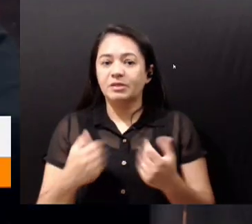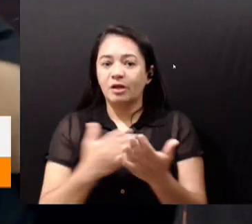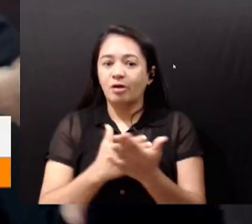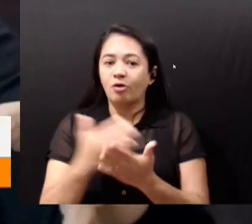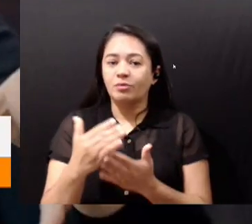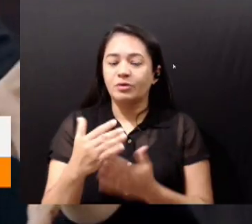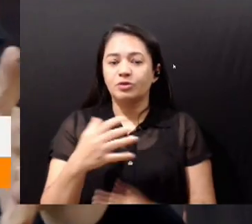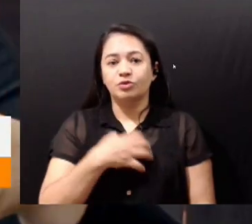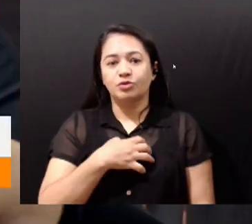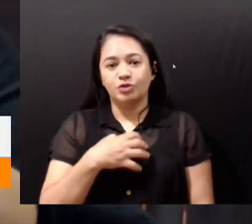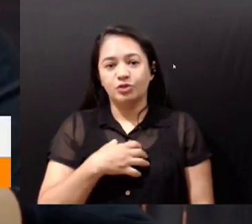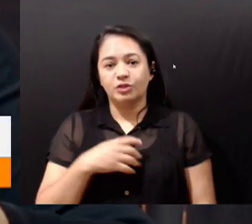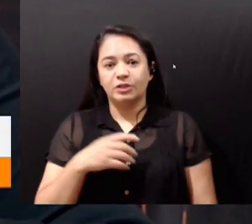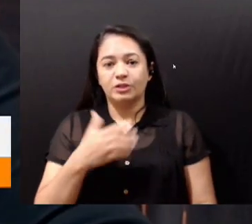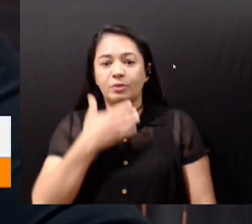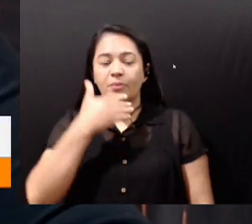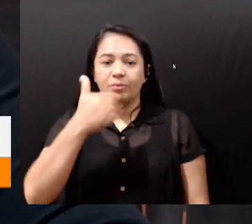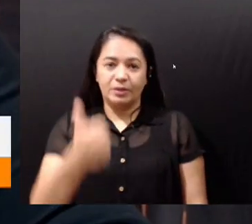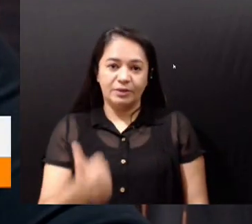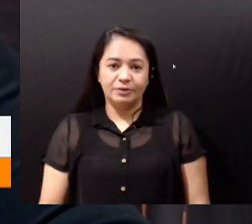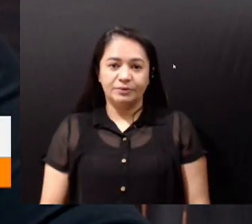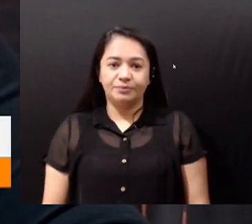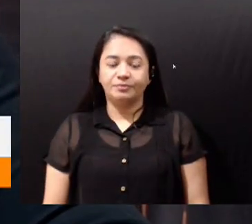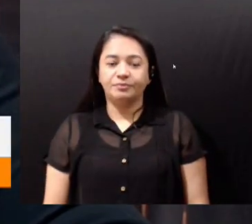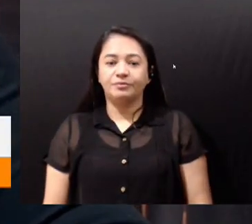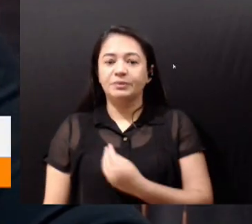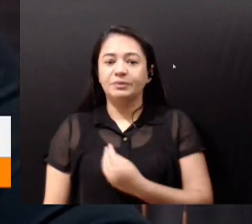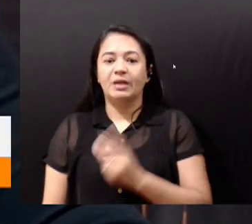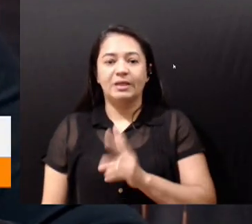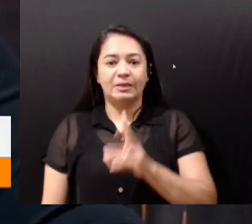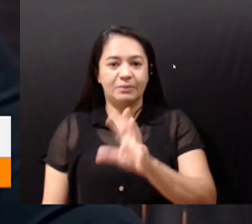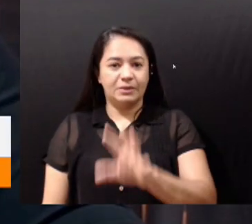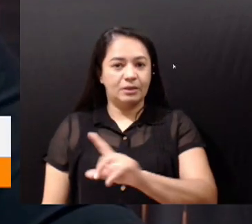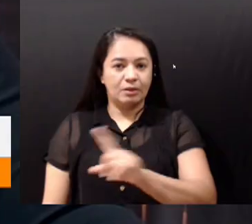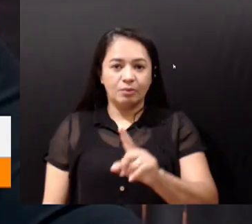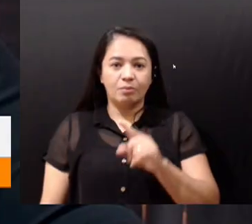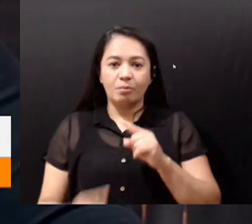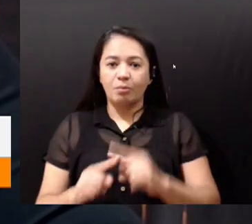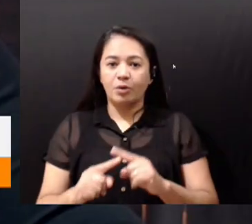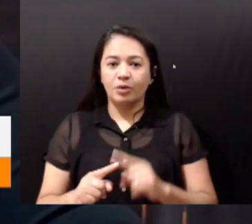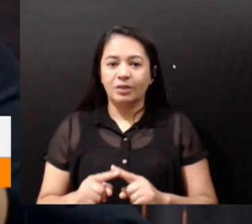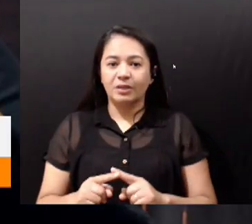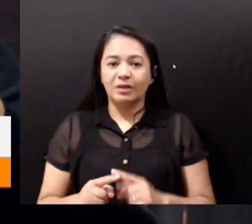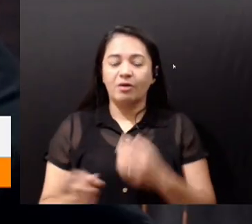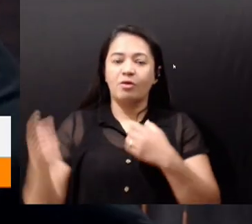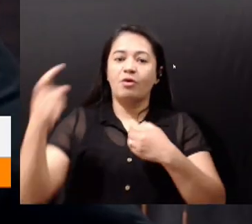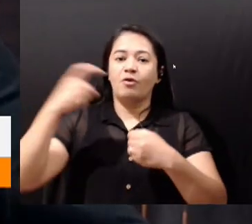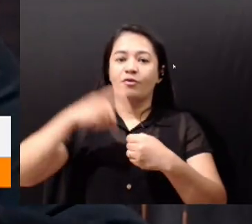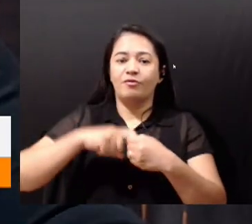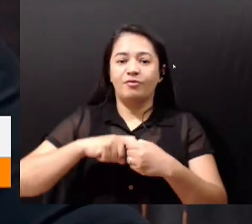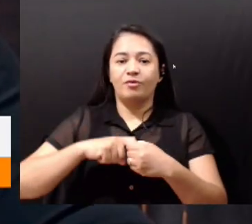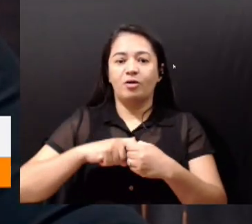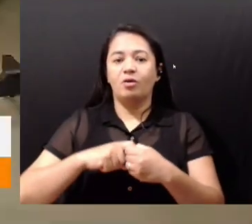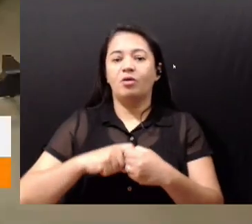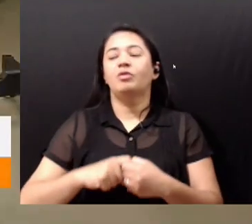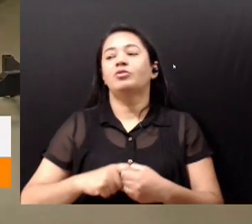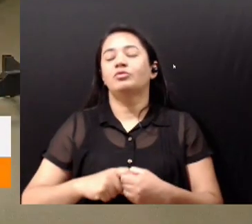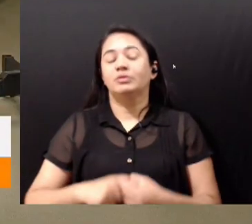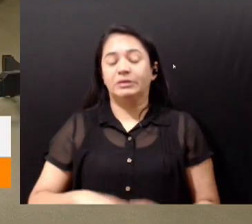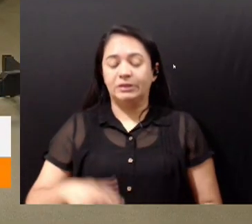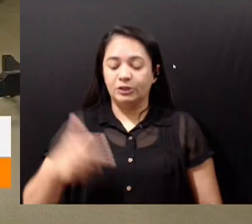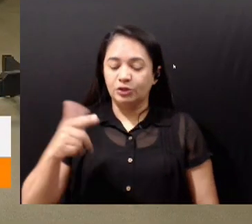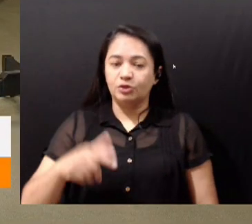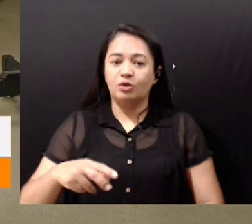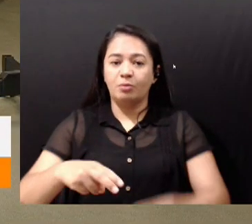não querer viver isso o tempo todo, porque realmente você acaba voltando de uma vez para trás, nessa questão emocional. Se a gente parar